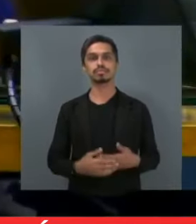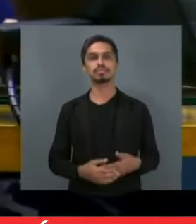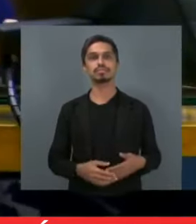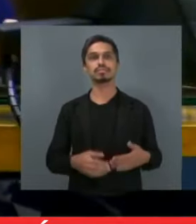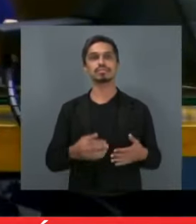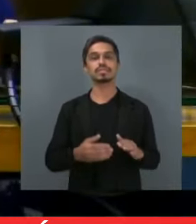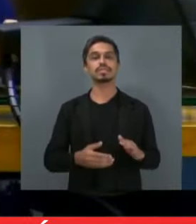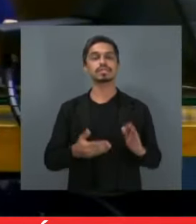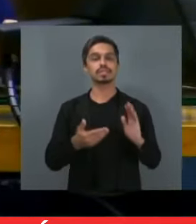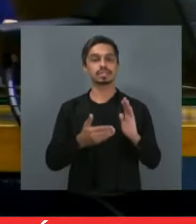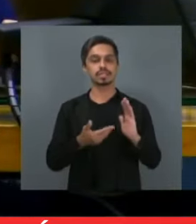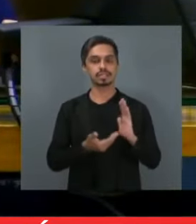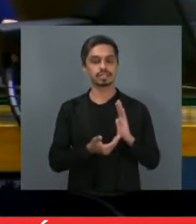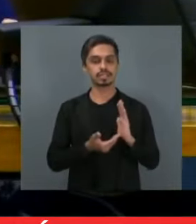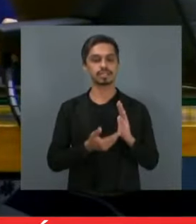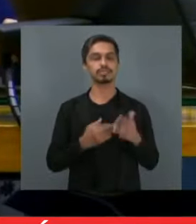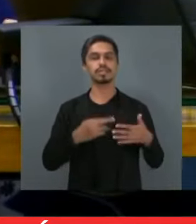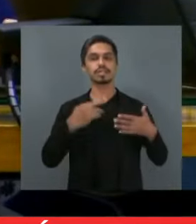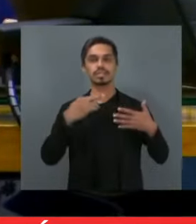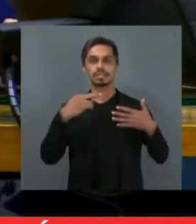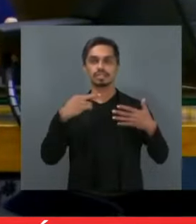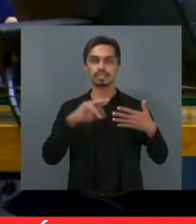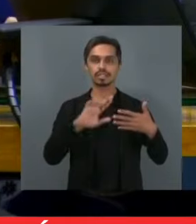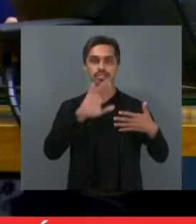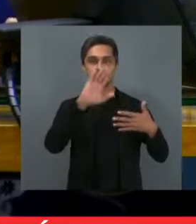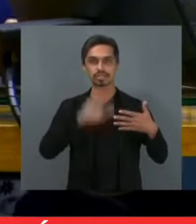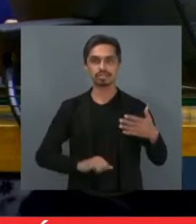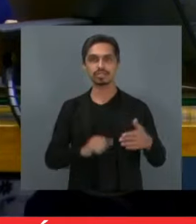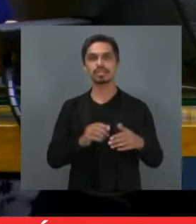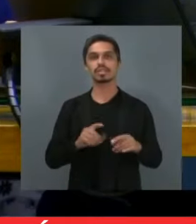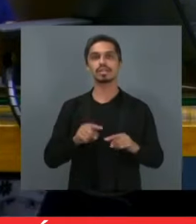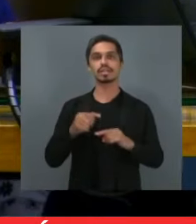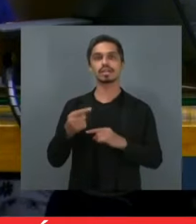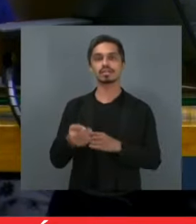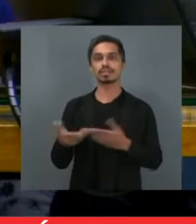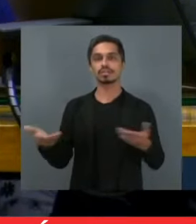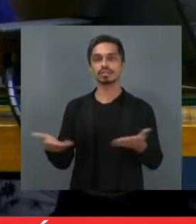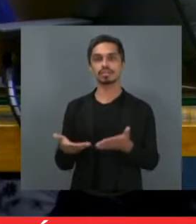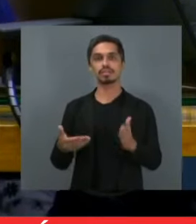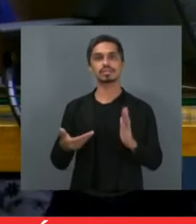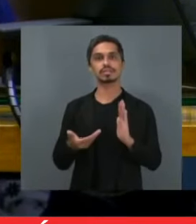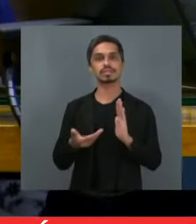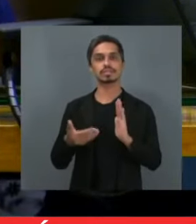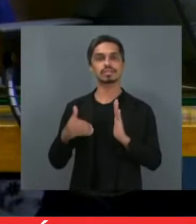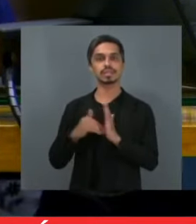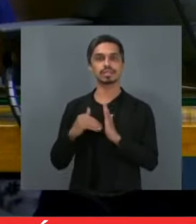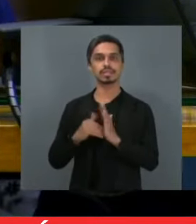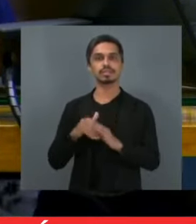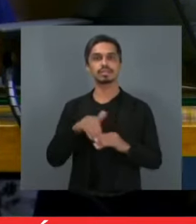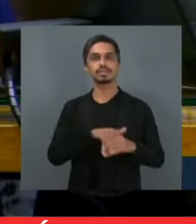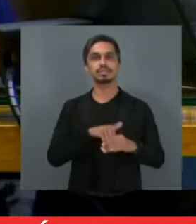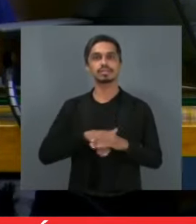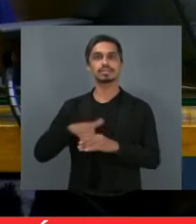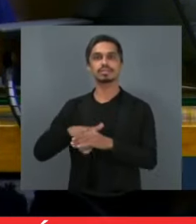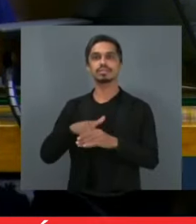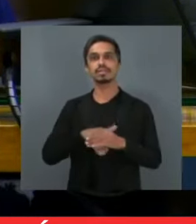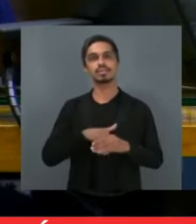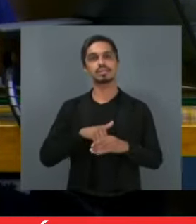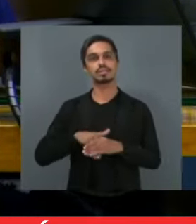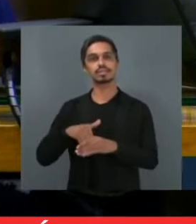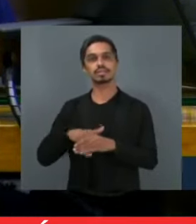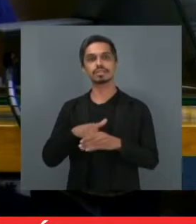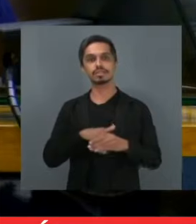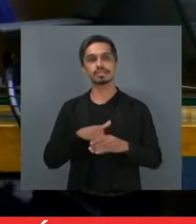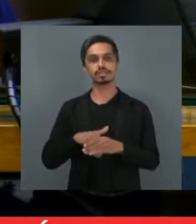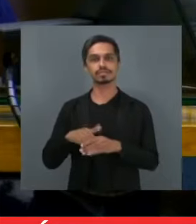quem não acompanhou a gente no iniciozinho do novo dia fica sabendo agora que a derrota foi muito grande para o